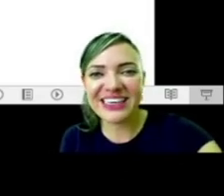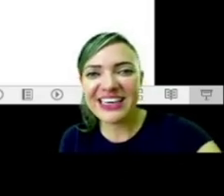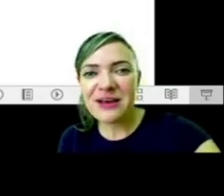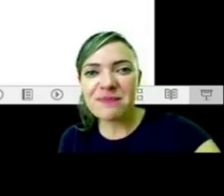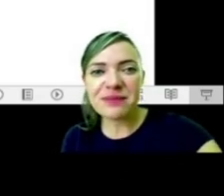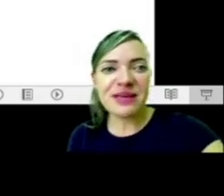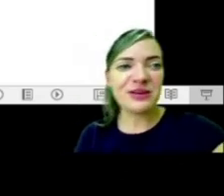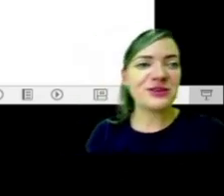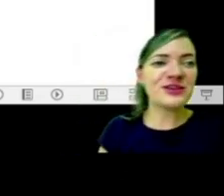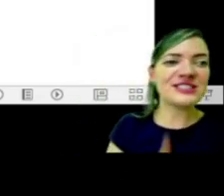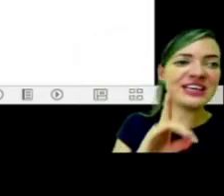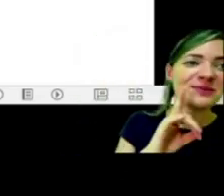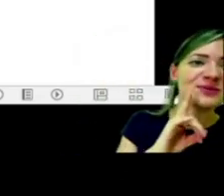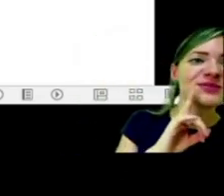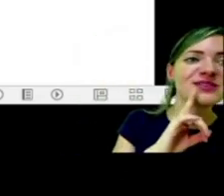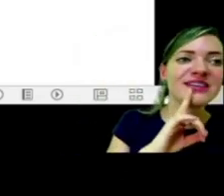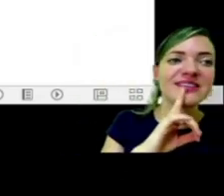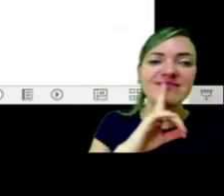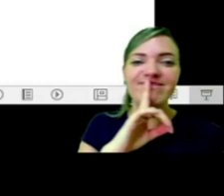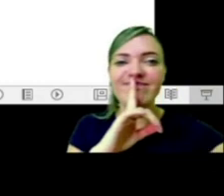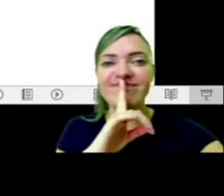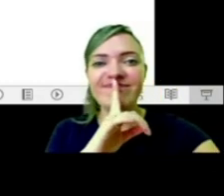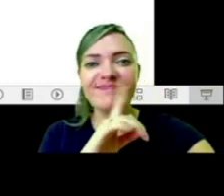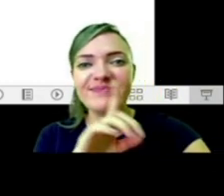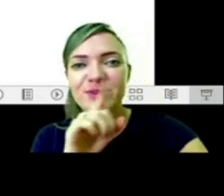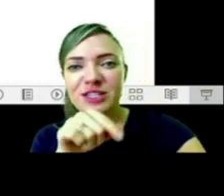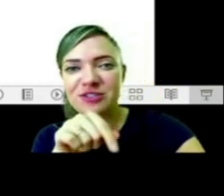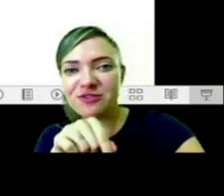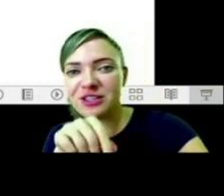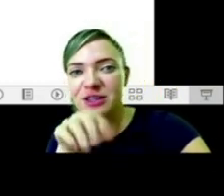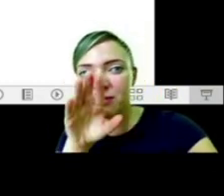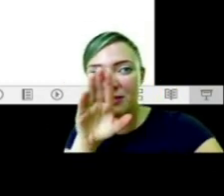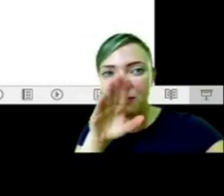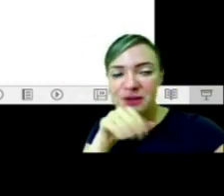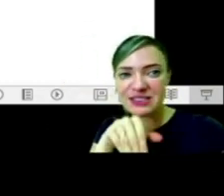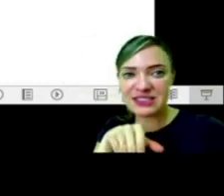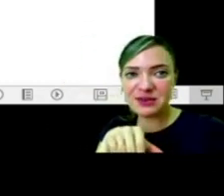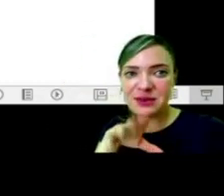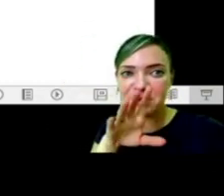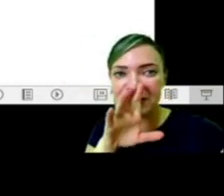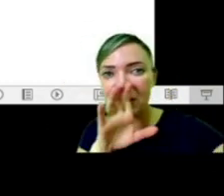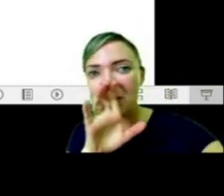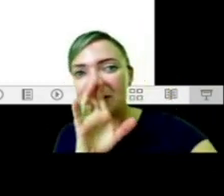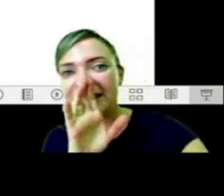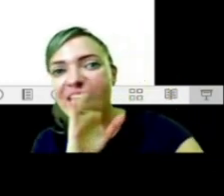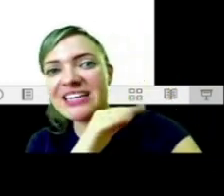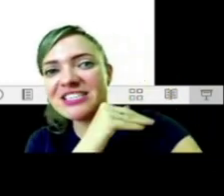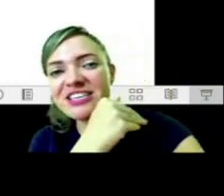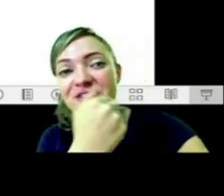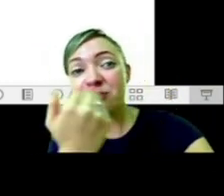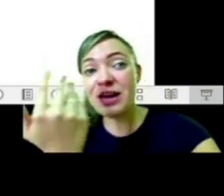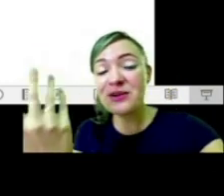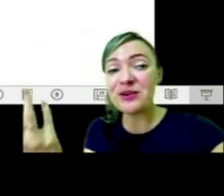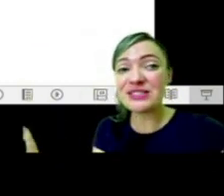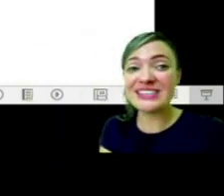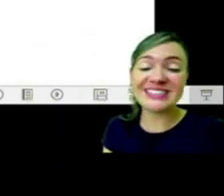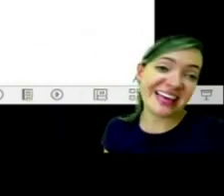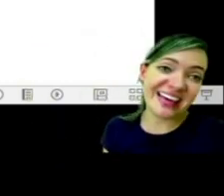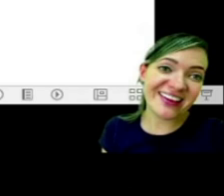resposta, né? Primeiro nós temos o indivíduo, depois a população, depois a comunidade e